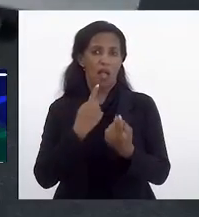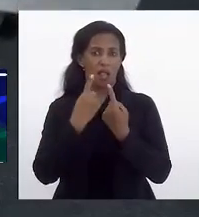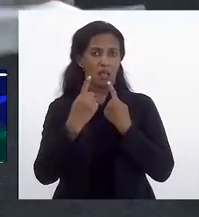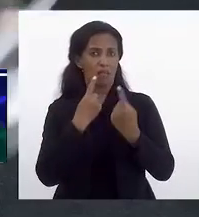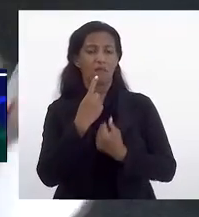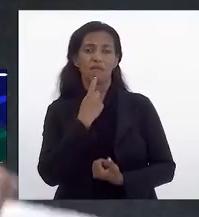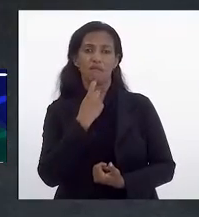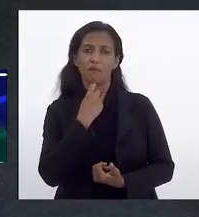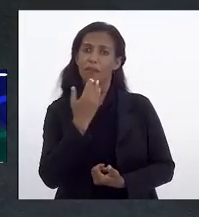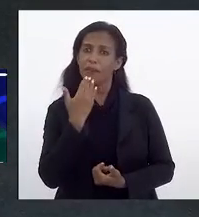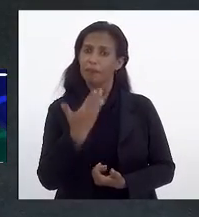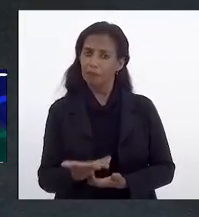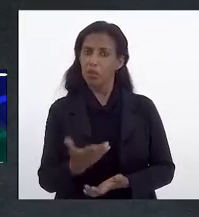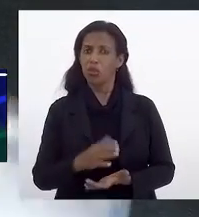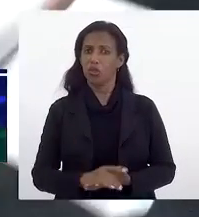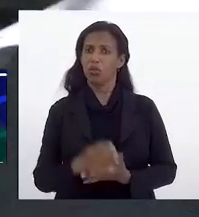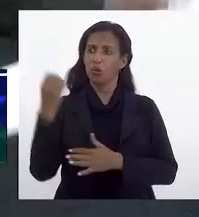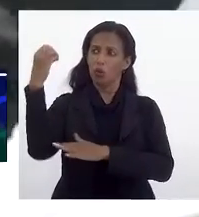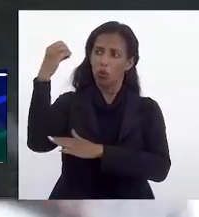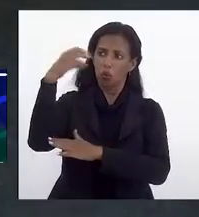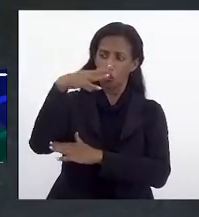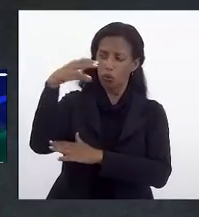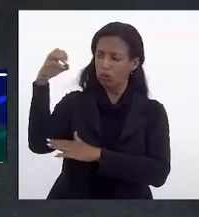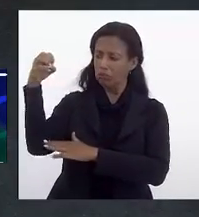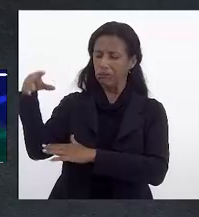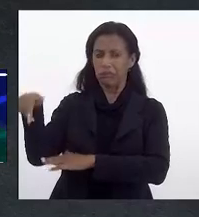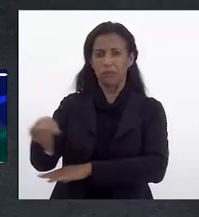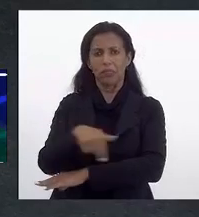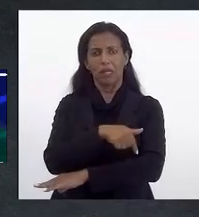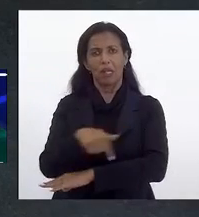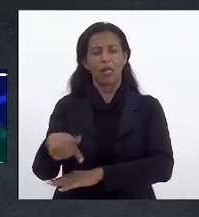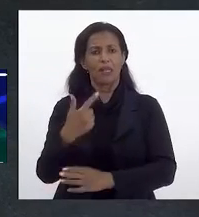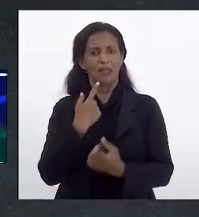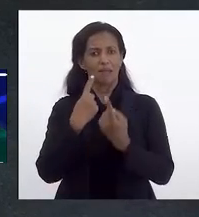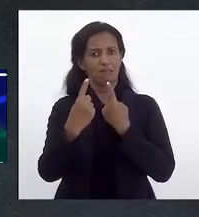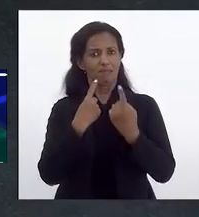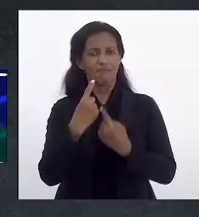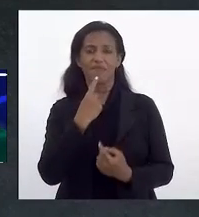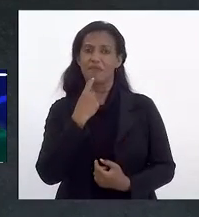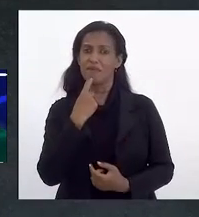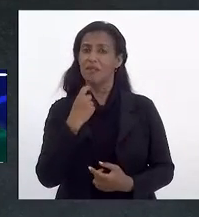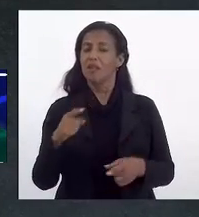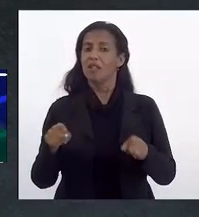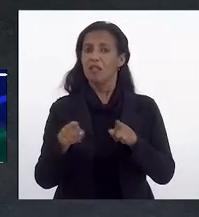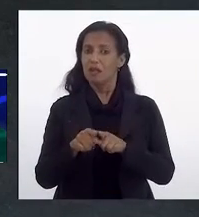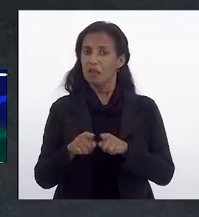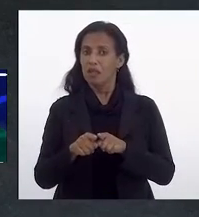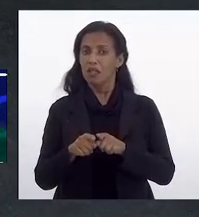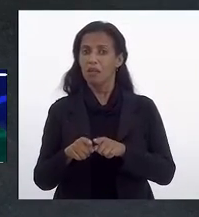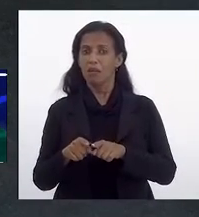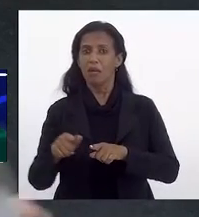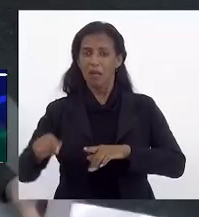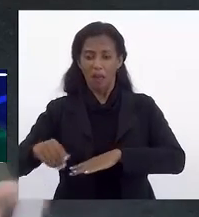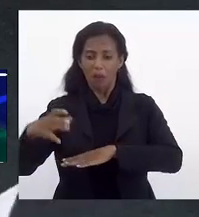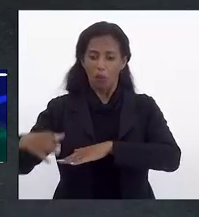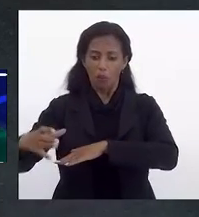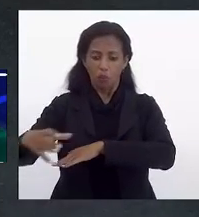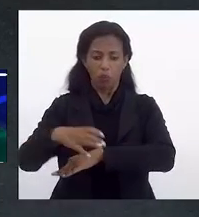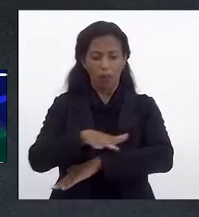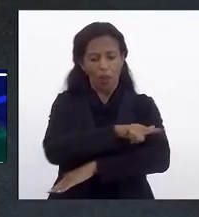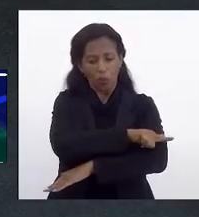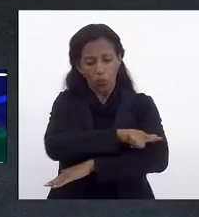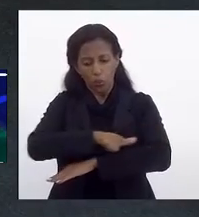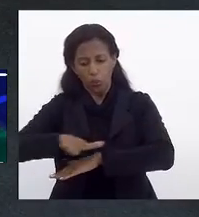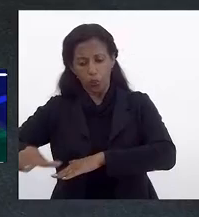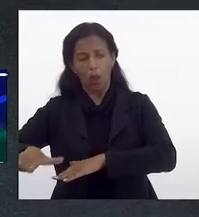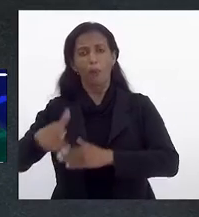vermelha, pedindo para reparar a iluminação pública da linha vermelha e também o recapeamento da mesma.